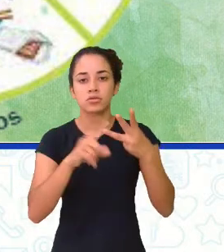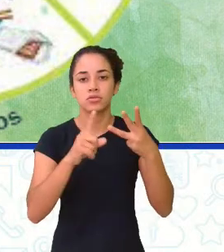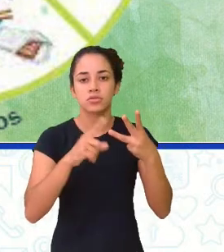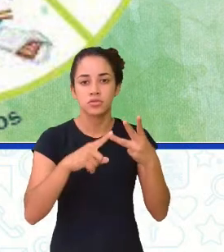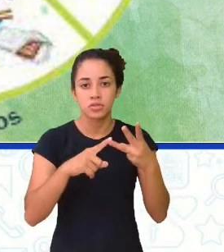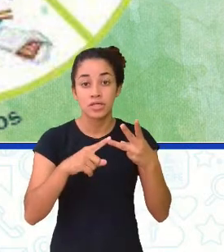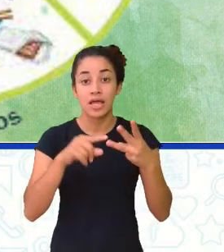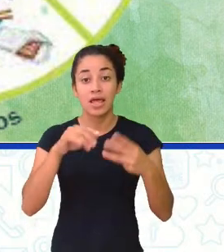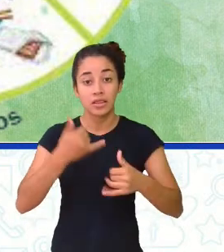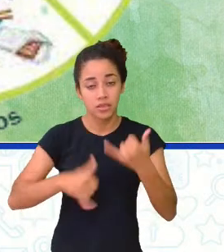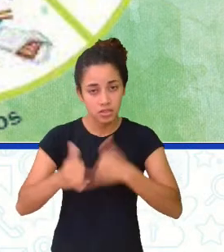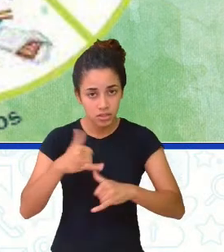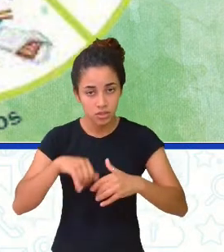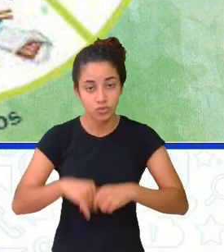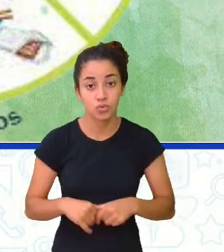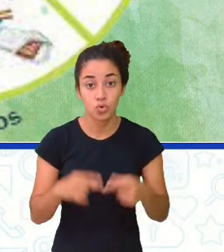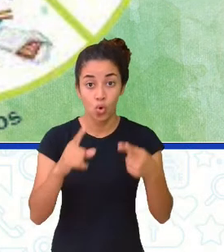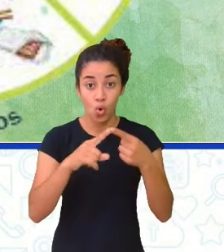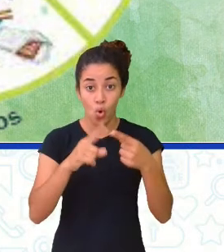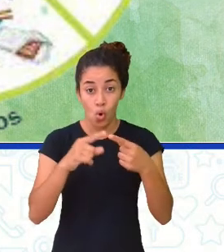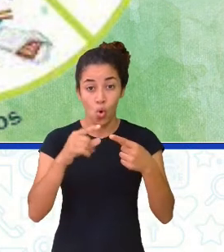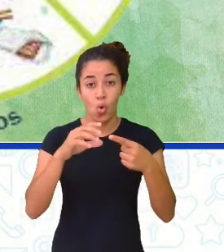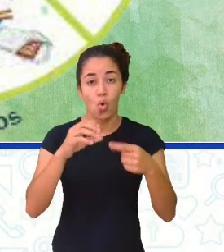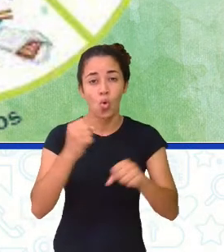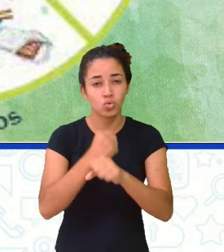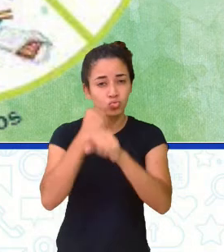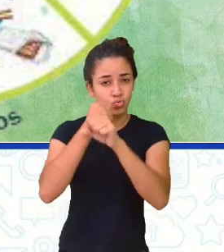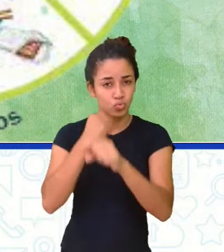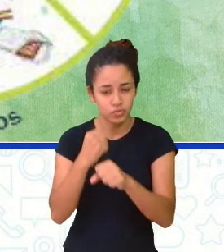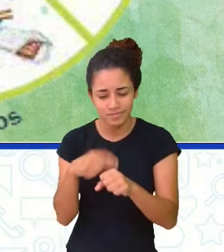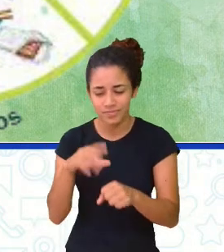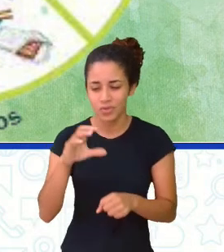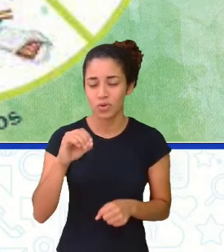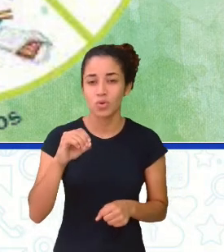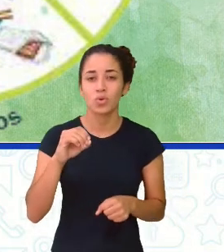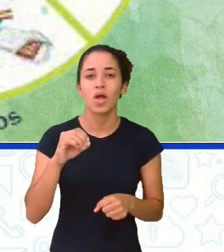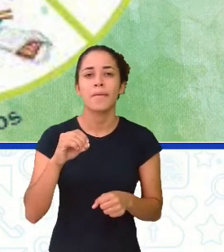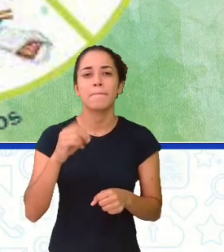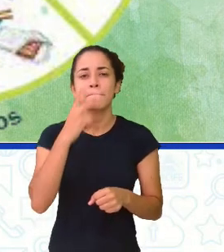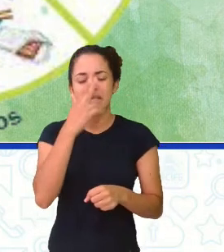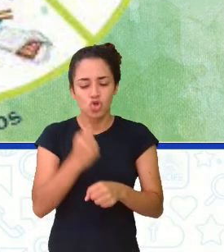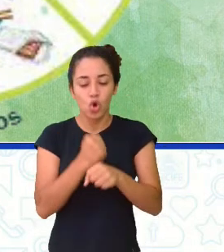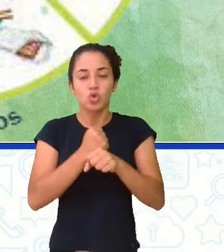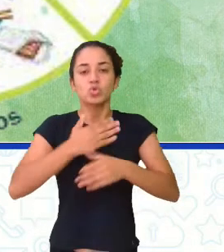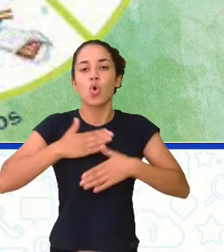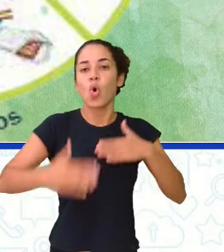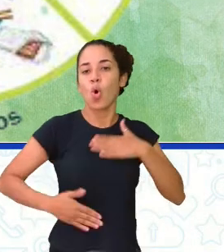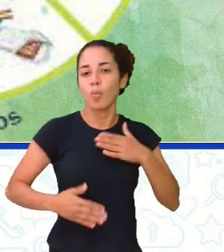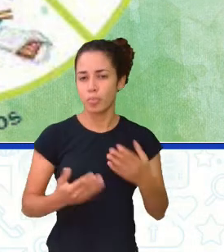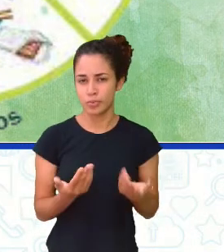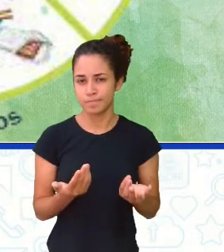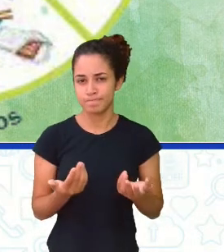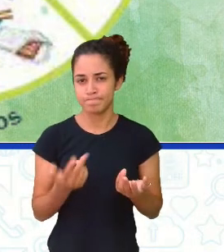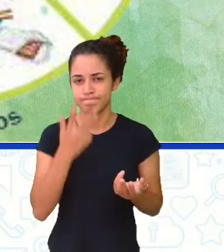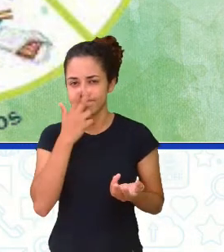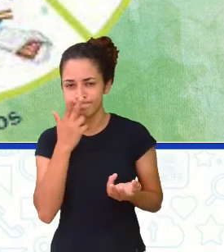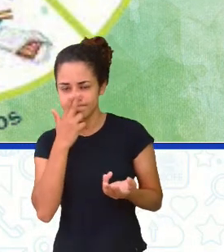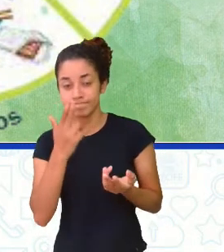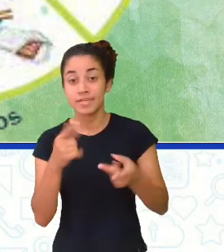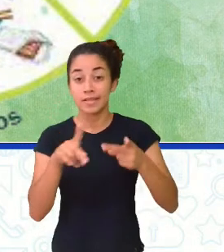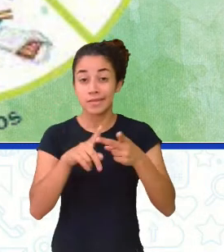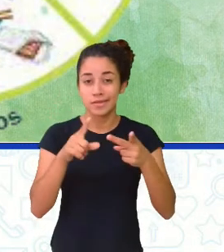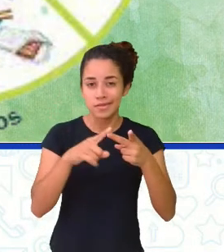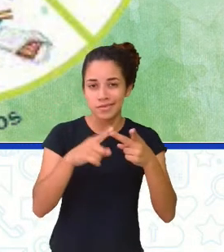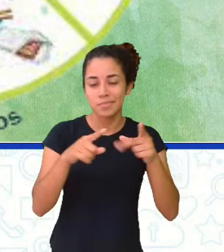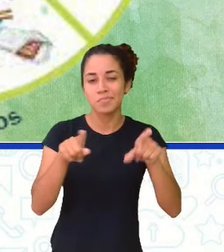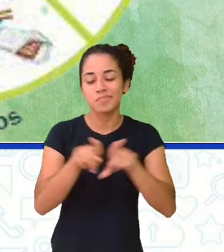nós vamos ter esse aí, olha. Os construtores são alimentos que são importantes na construção do nosso corpo, alimentos que vão ajudar a